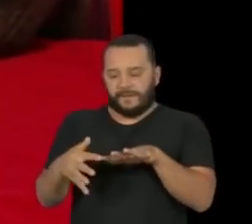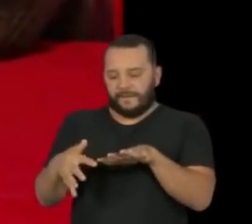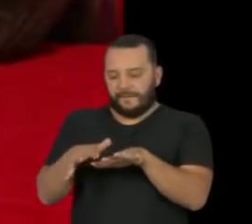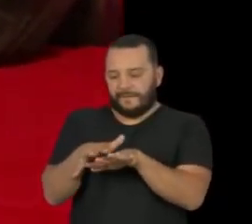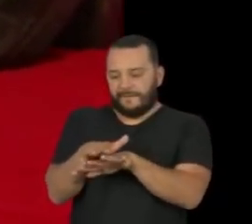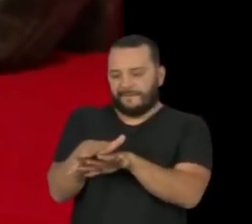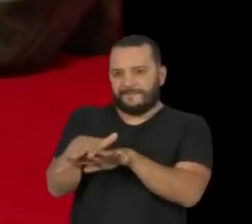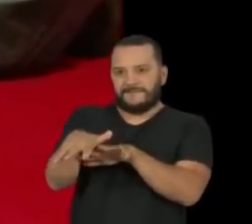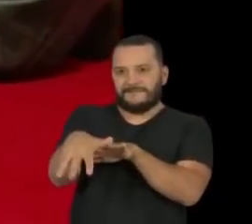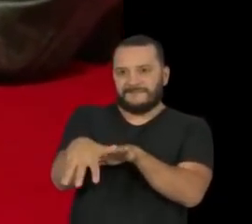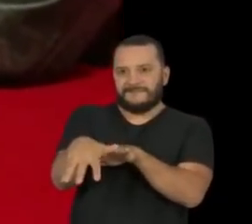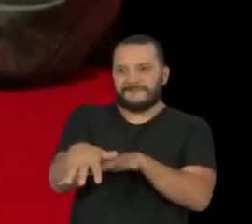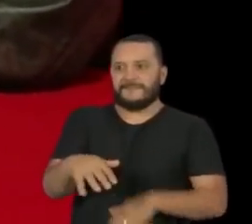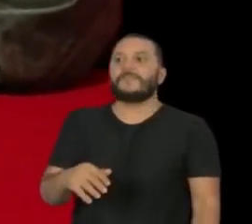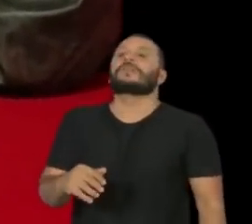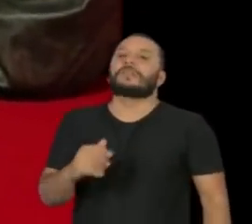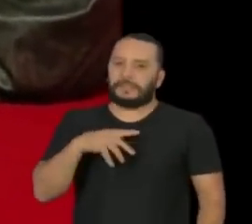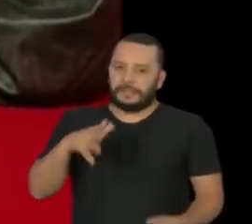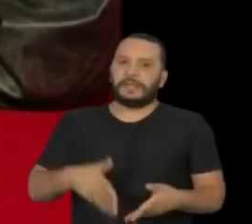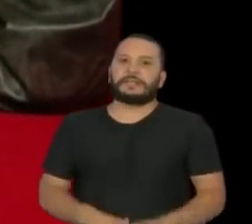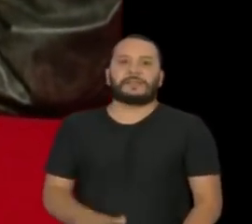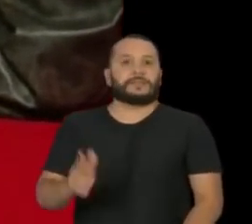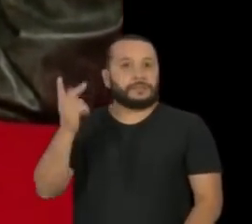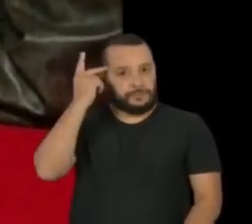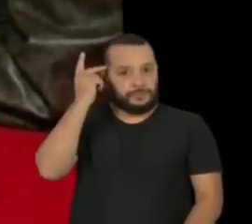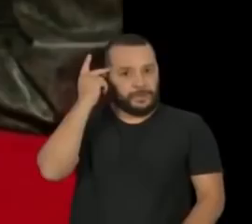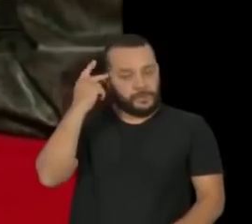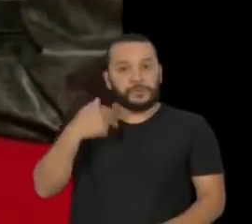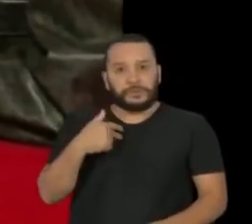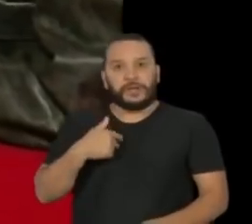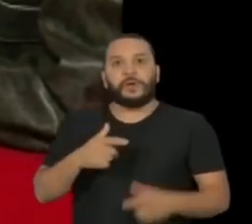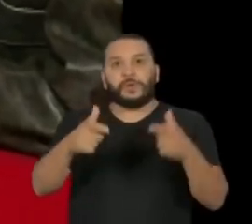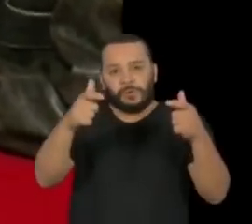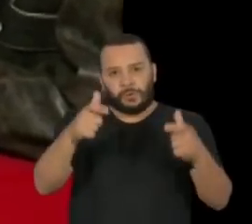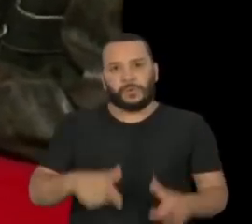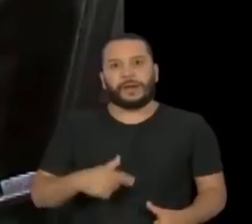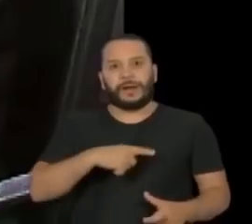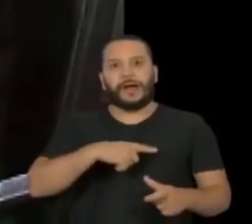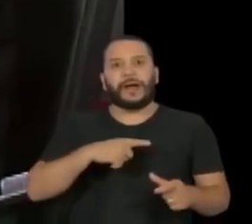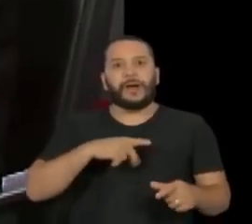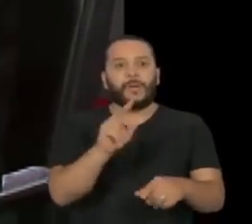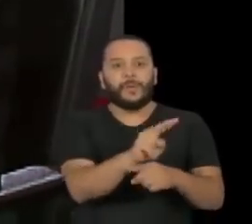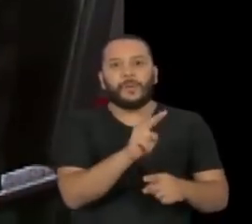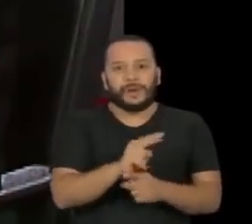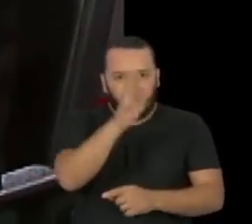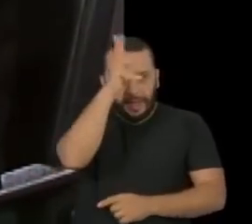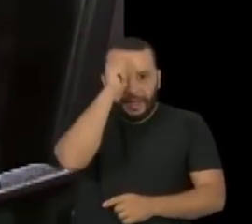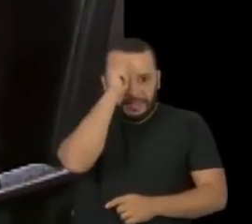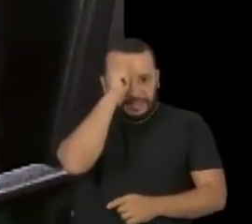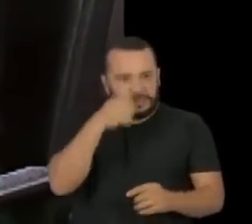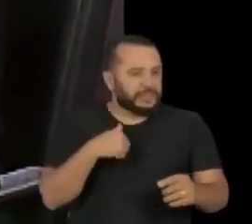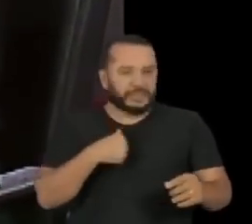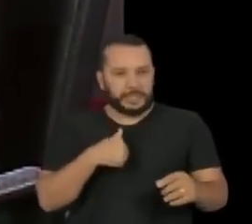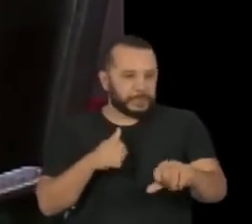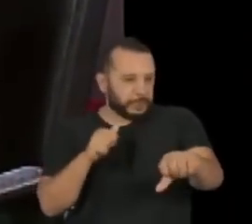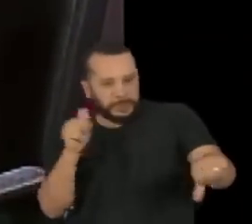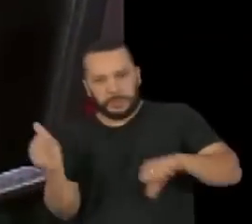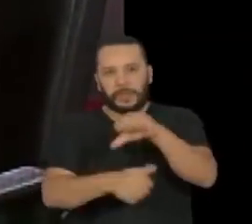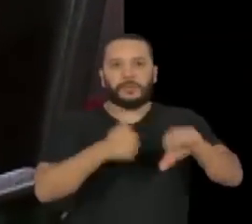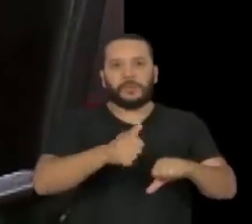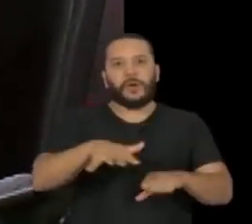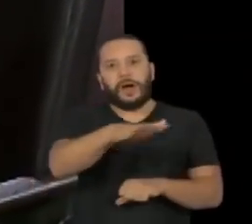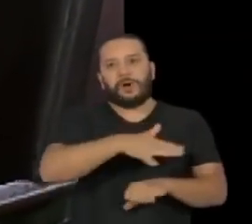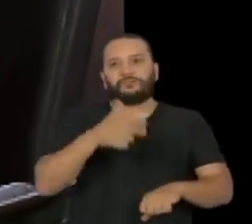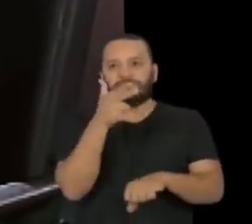Paulo e, ainda menino, transformou um galinheiro na Vila Anastácio, bairro operário da cidade, em estúdio de cinema. O